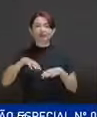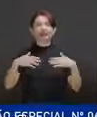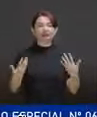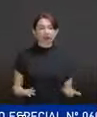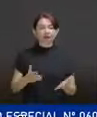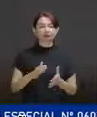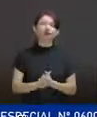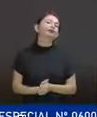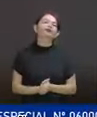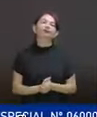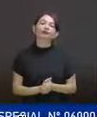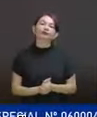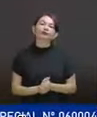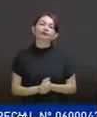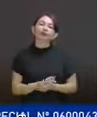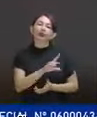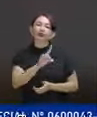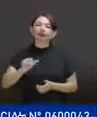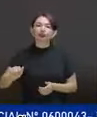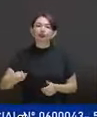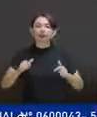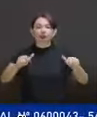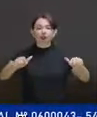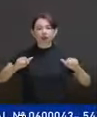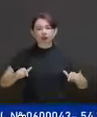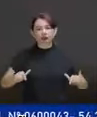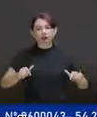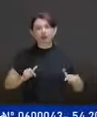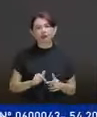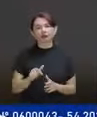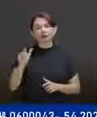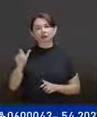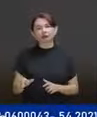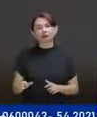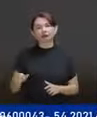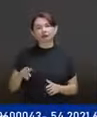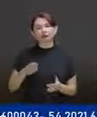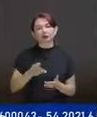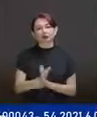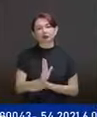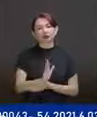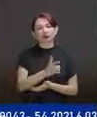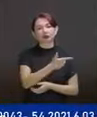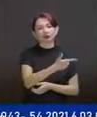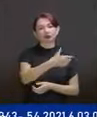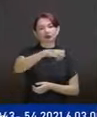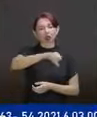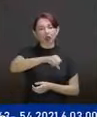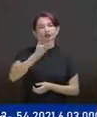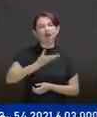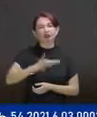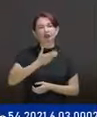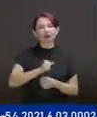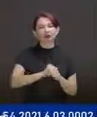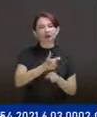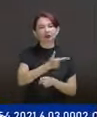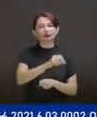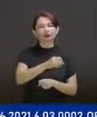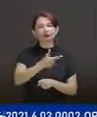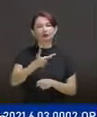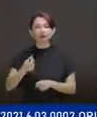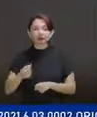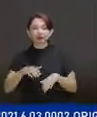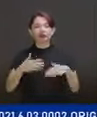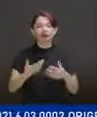decadencial findara no dia da diplomação dos eleitos, que se deu em 29 de dezembro de 2020. Afirmaram que